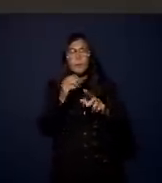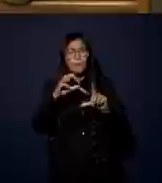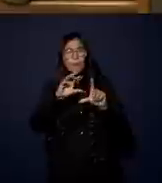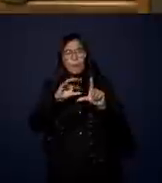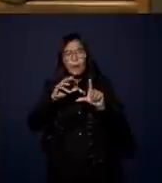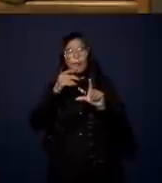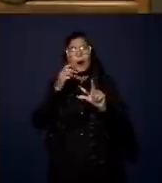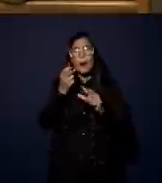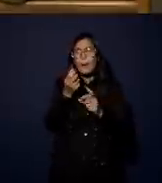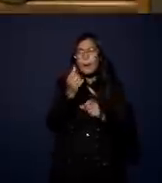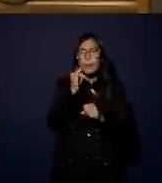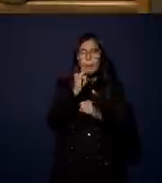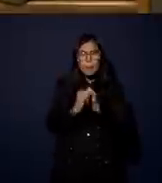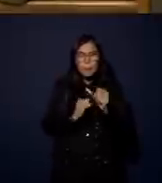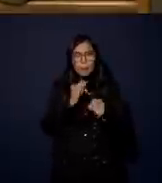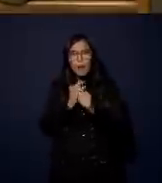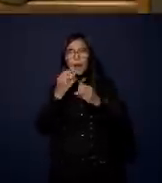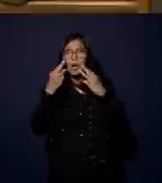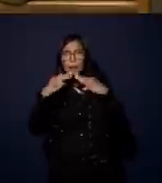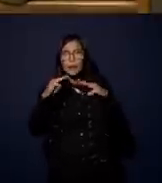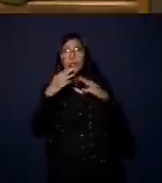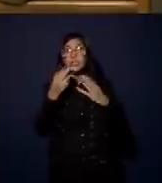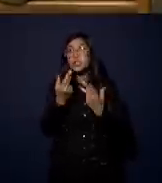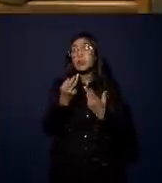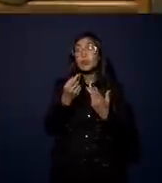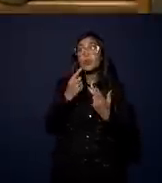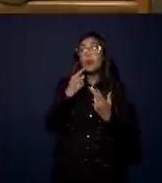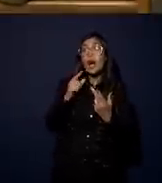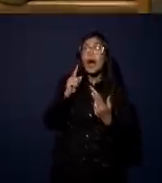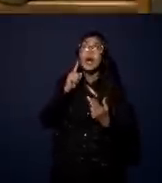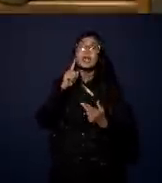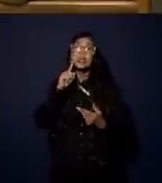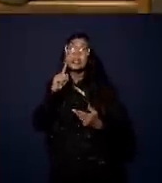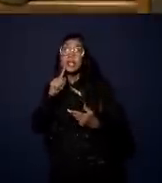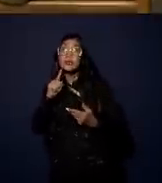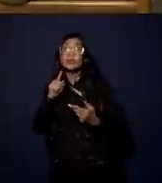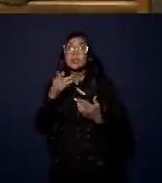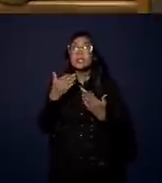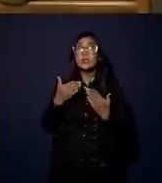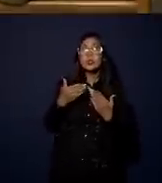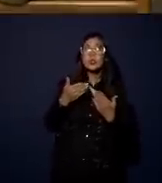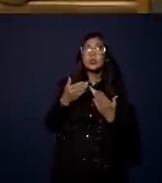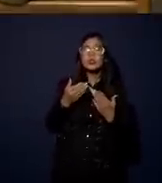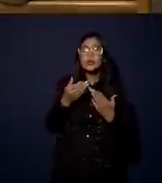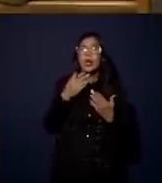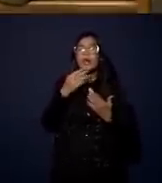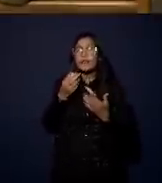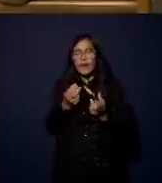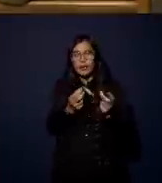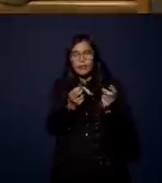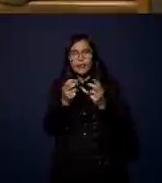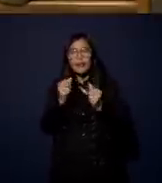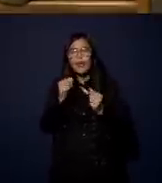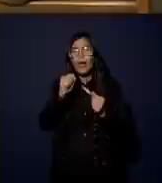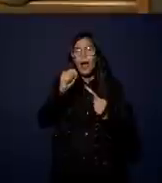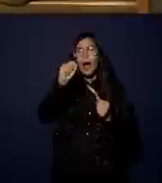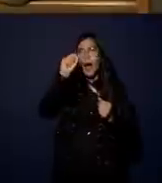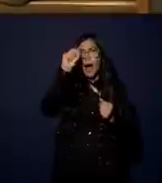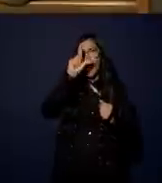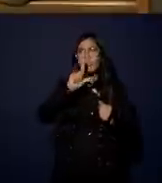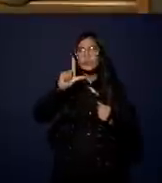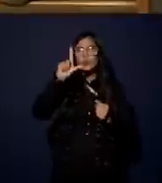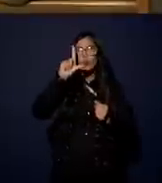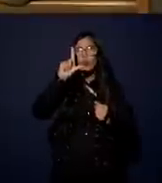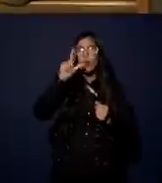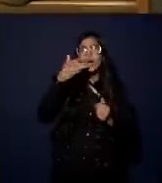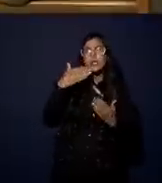para ter vários players acho que a gente não vai ver o que a gente viu nos Estados Unidos Por exemplo uma Amazon uma grande consolidação acho que na Amazon aconteceu lá atrás